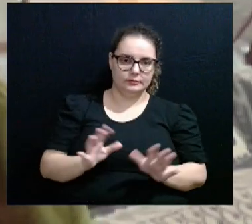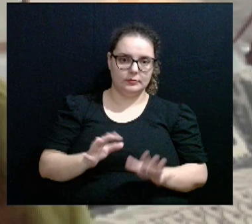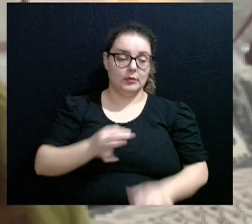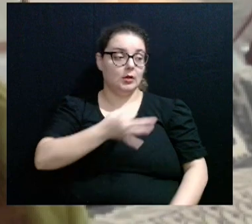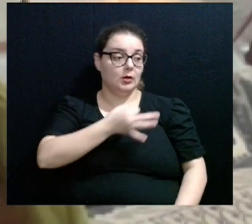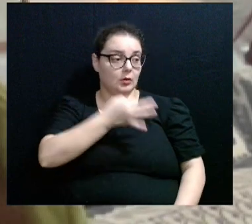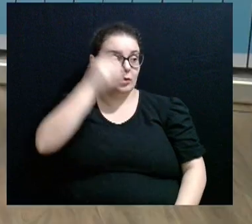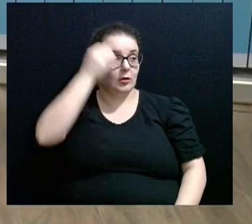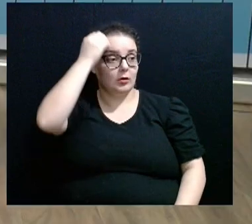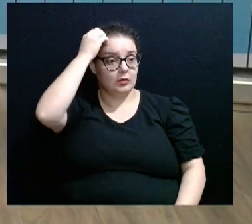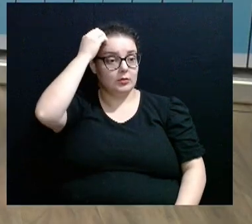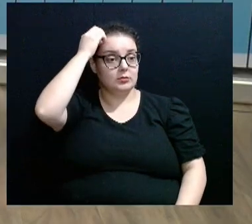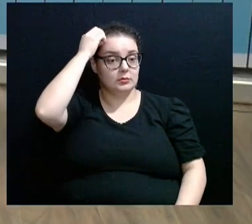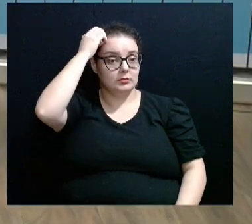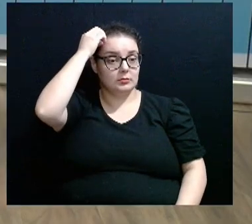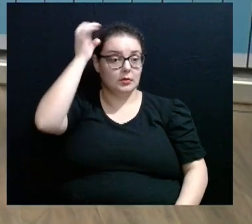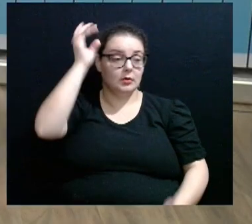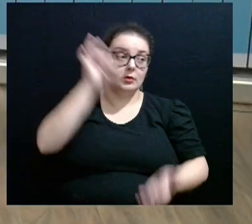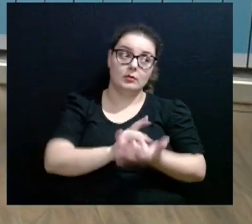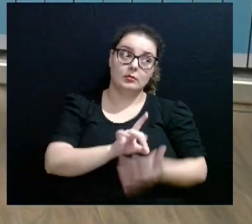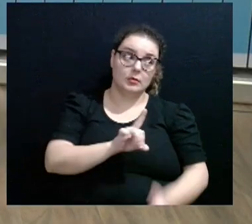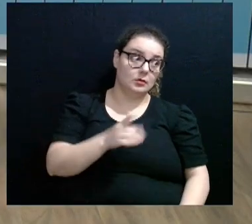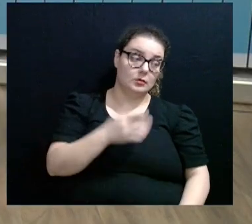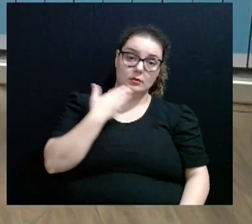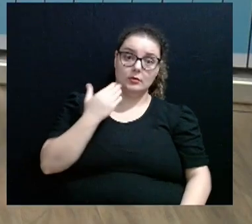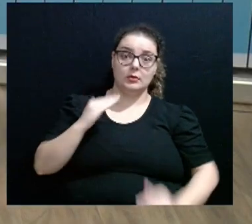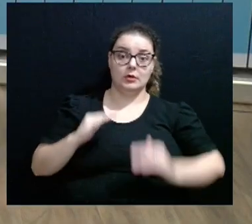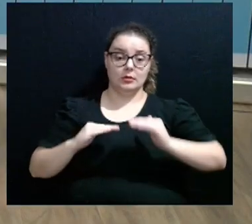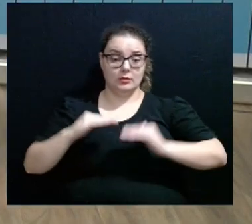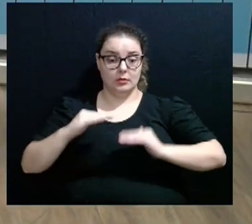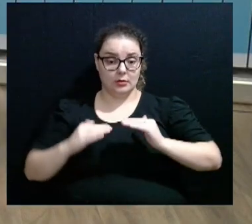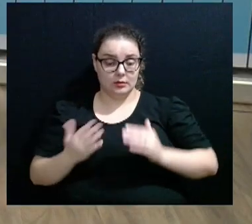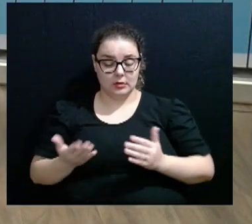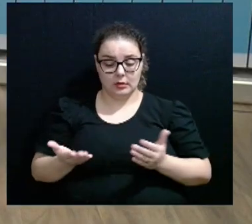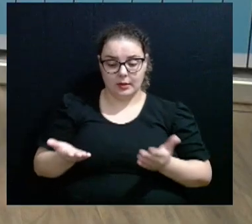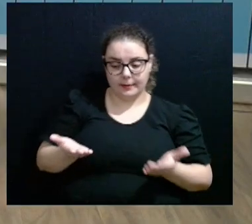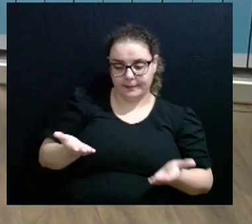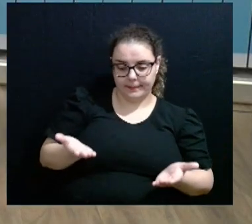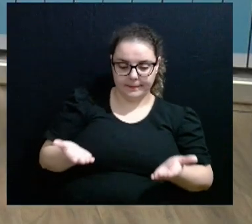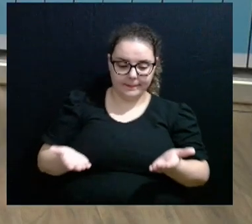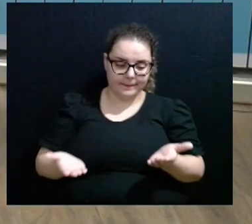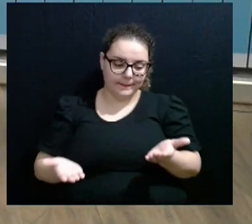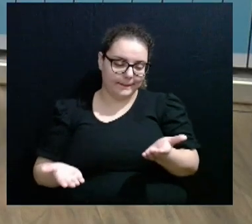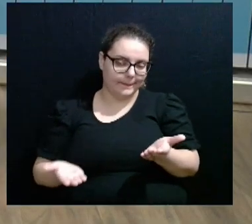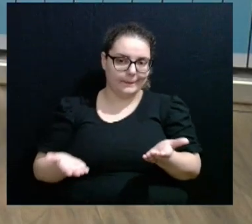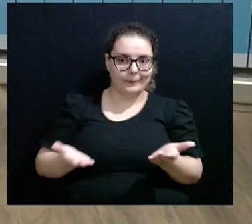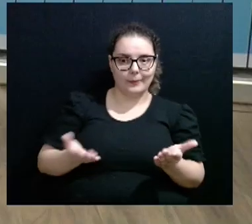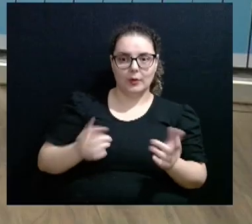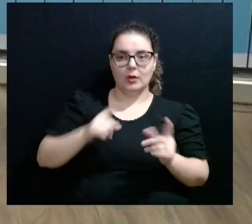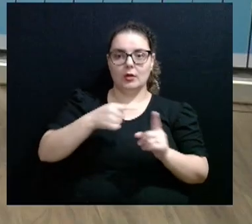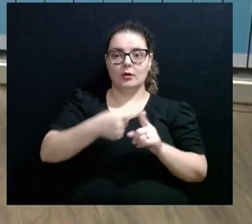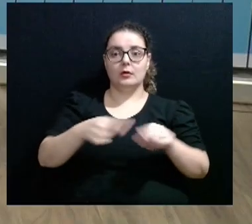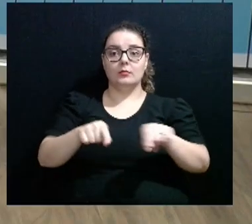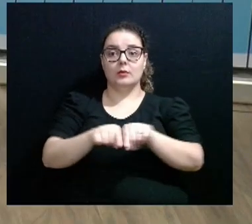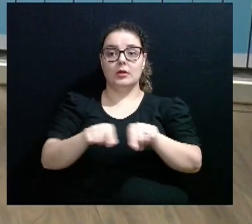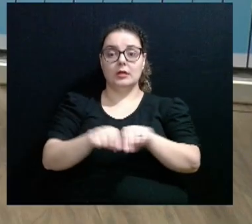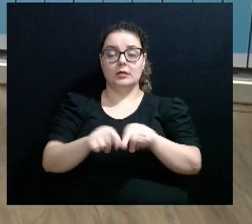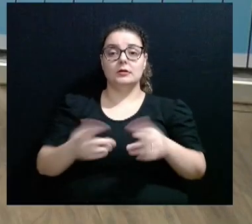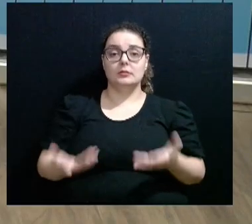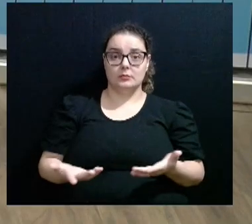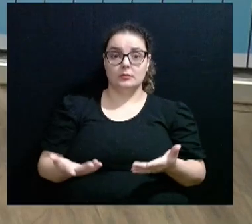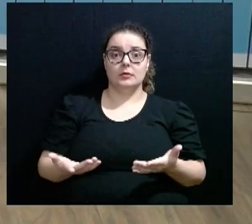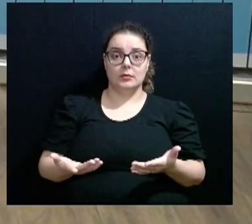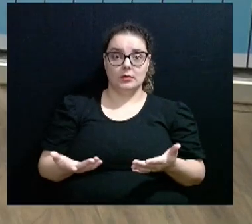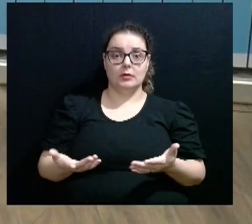realmente não é fácil, né, de equilibrar, se for colocar numa balança lá, de ser otimista, mas também é a questão do